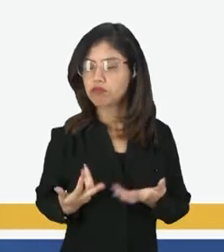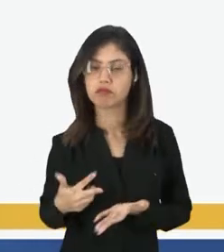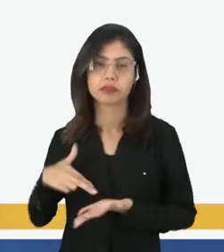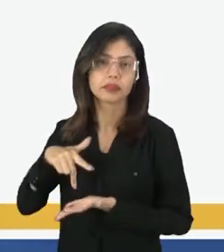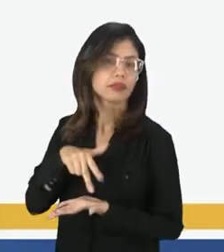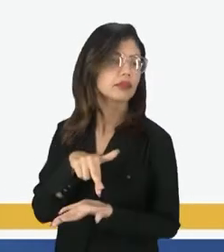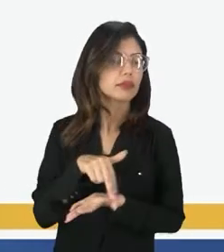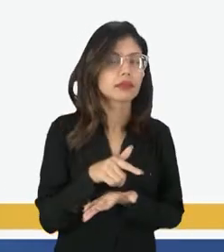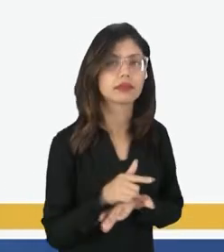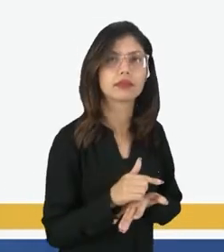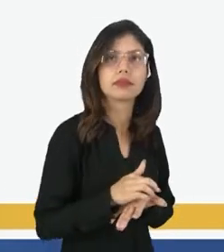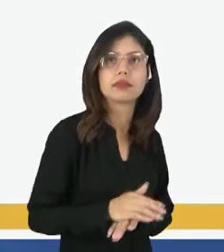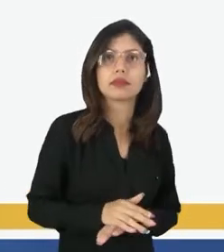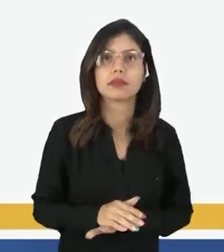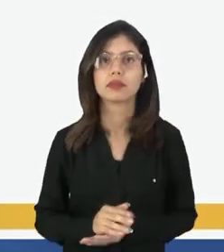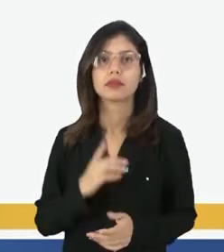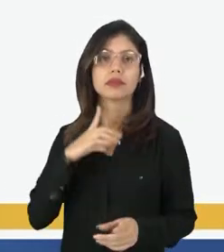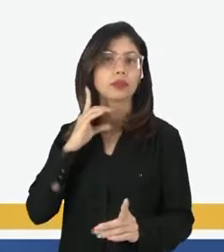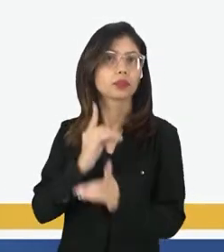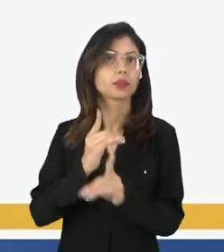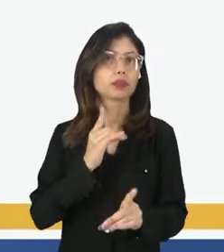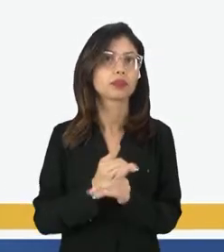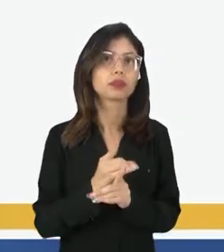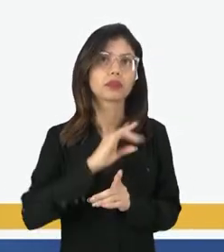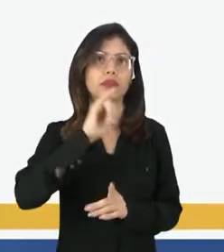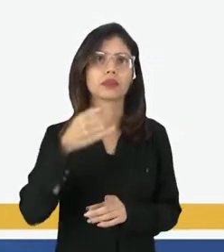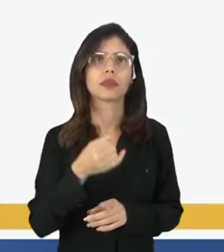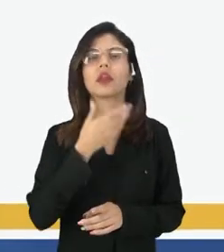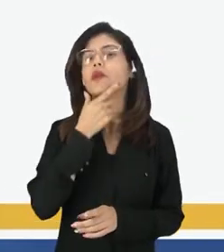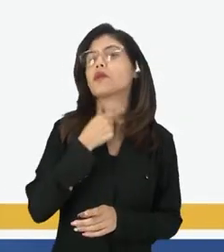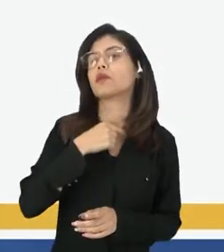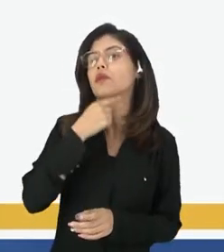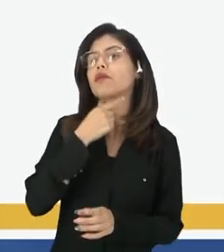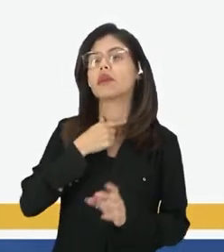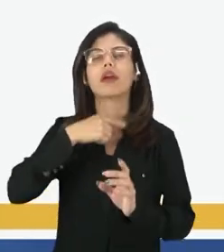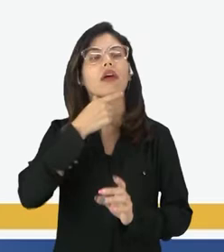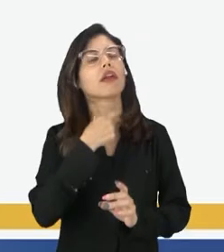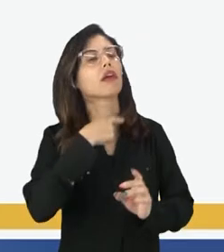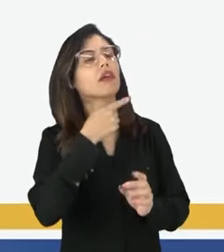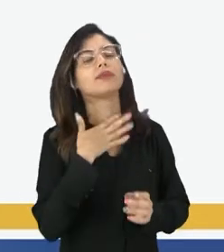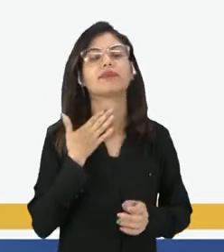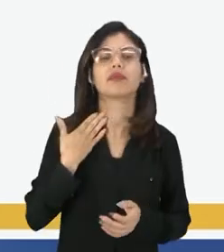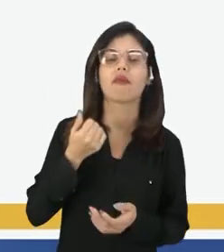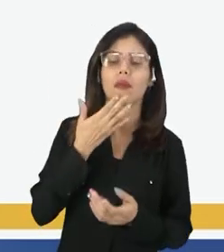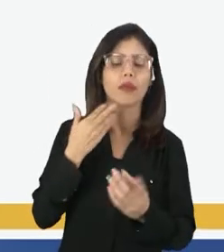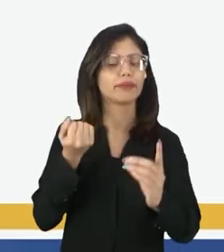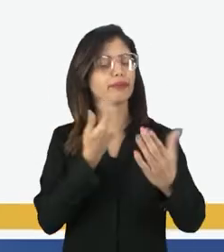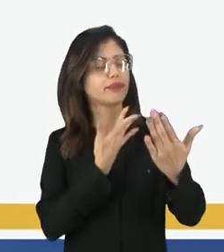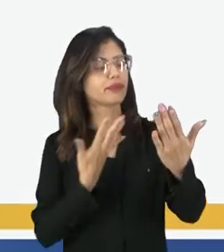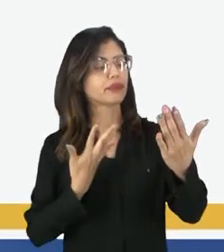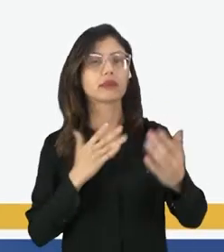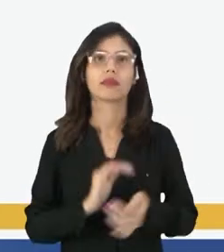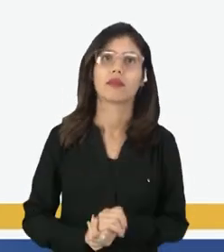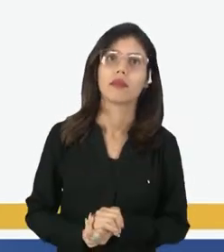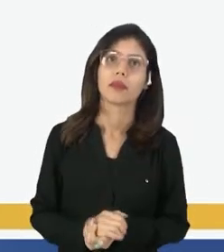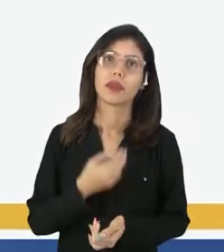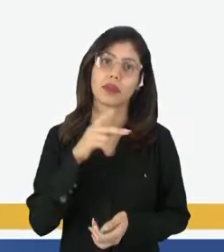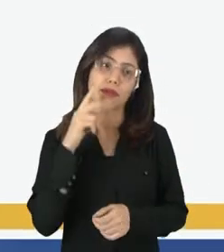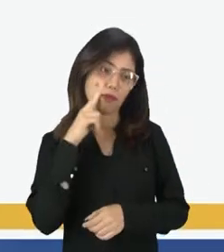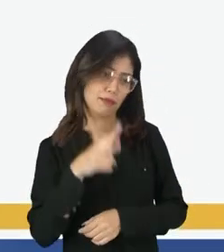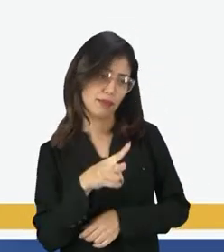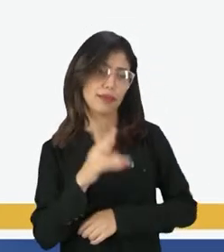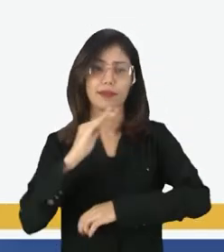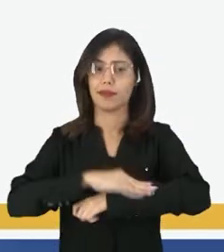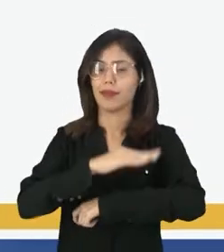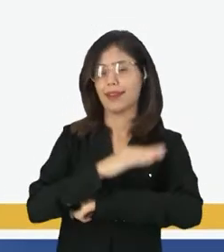estudo encontrou-se com a Juriti que estava polindo a garganta louco que viu o sapo ela começou a